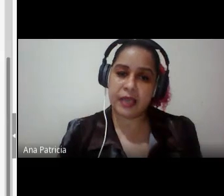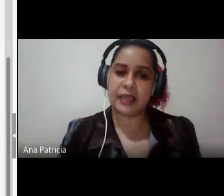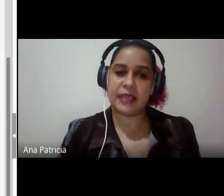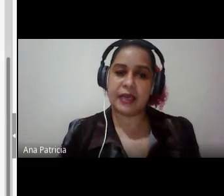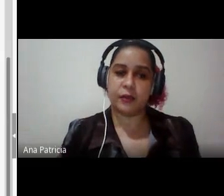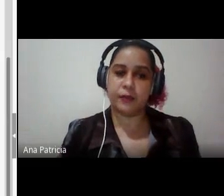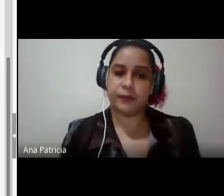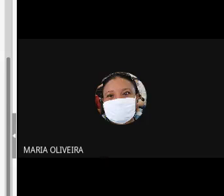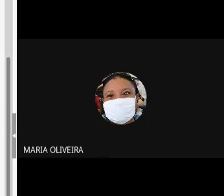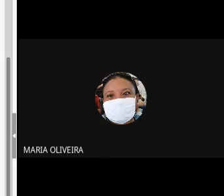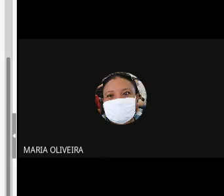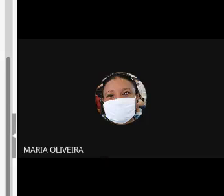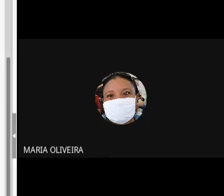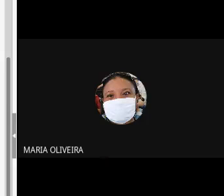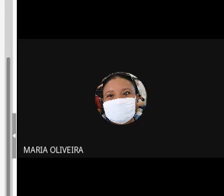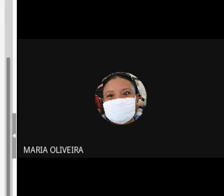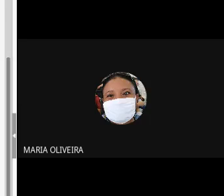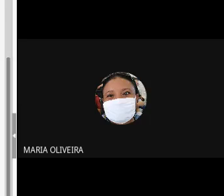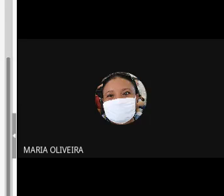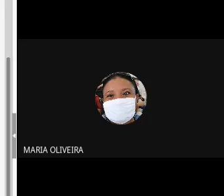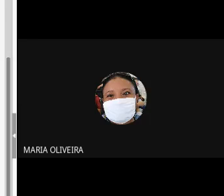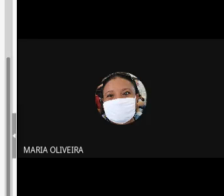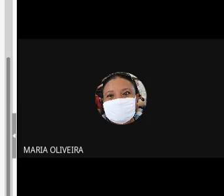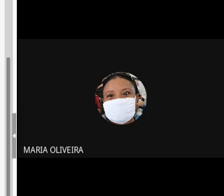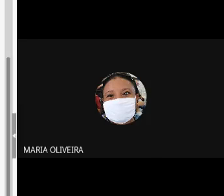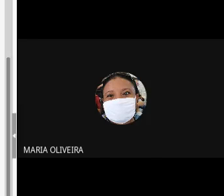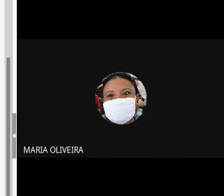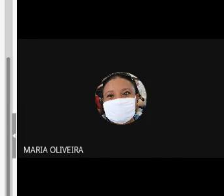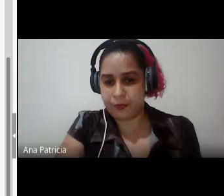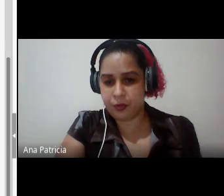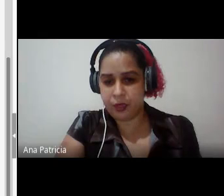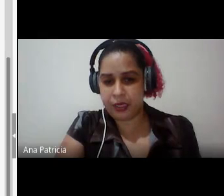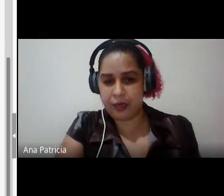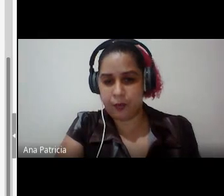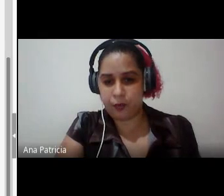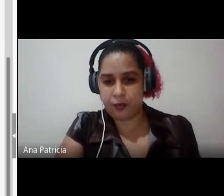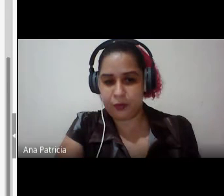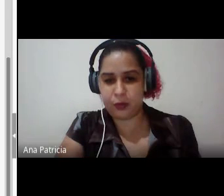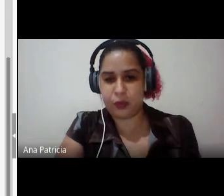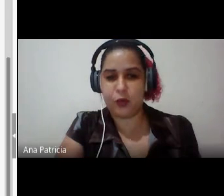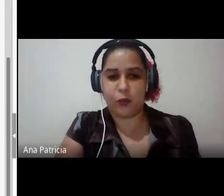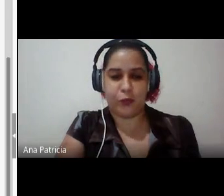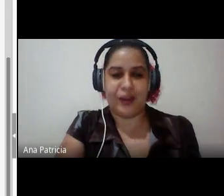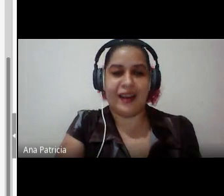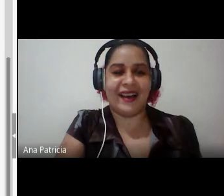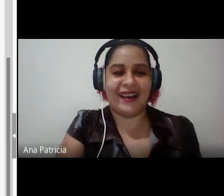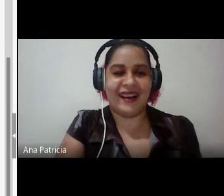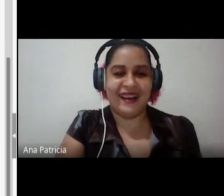Vê aí se dá certo. Consigo sim, Ana Patrícia, só um momento, viu? Ok, amor. Tu entrou de novo.